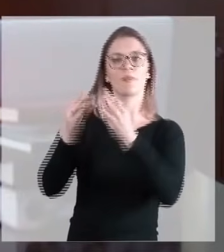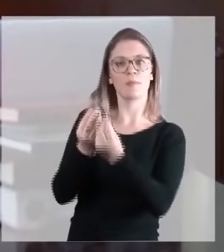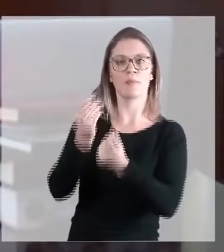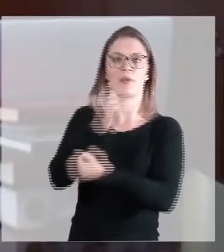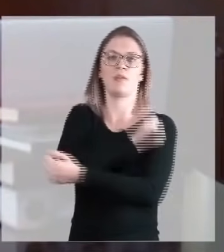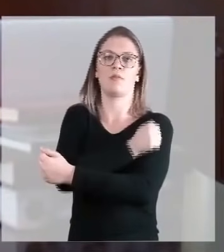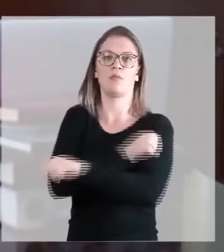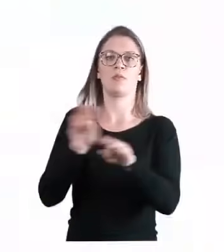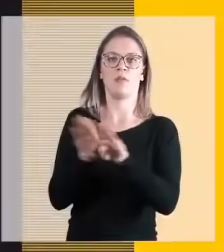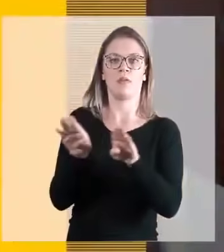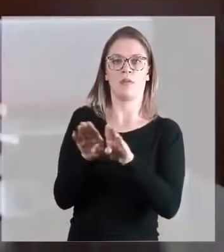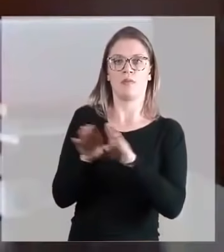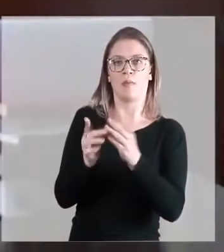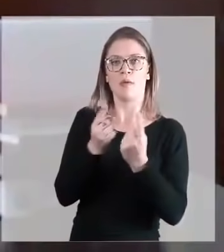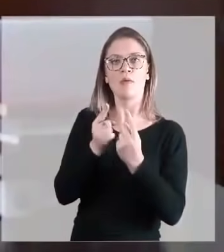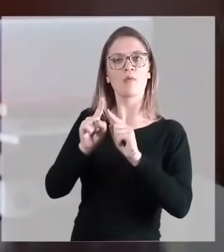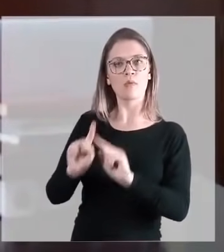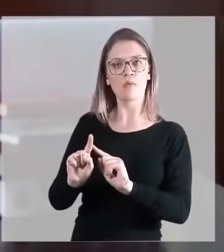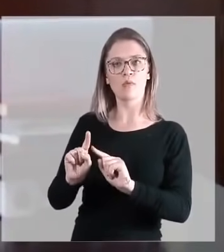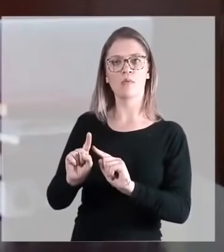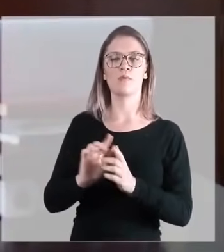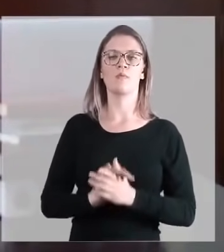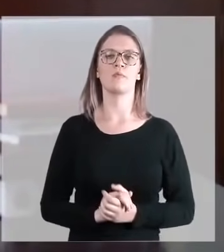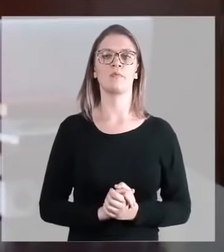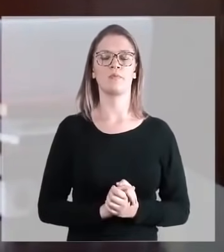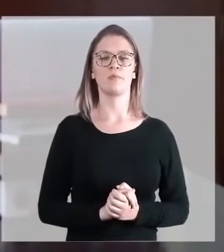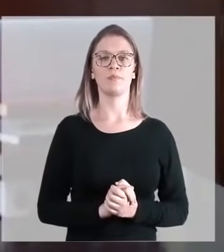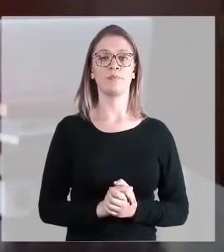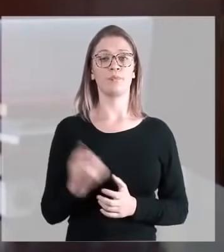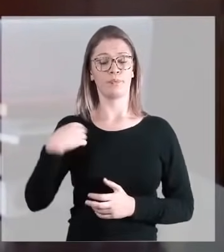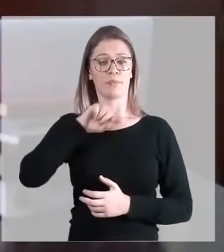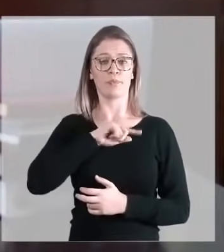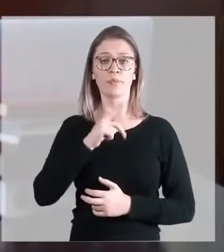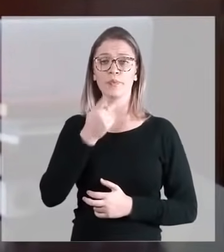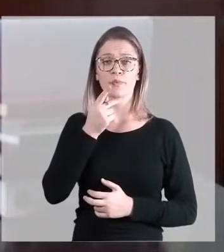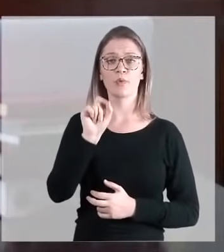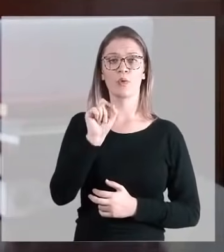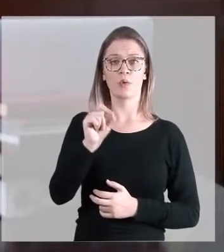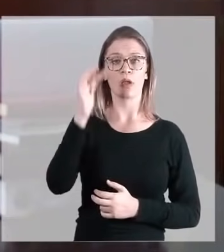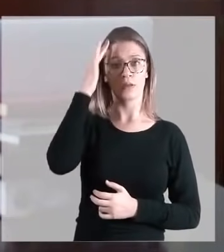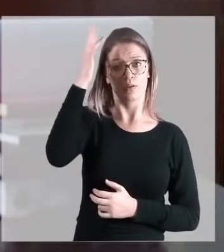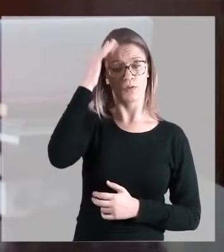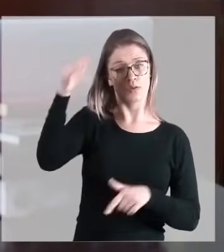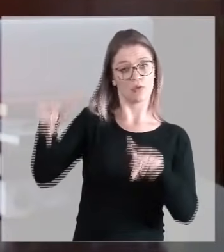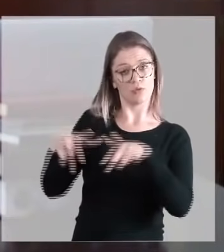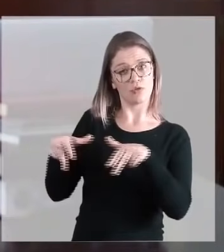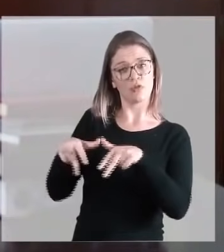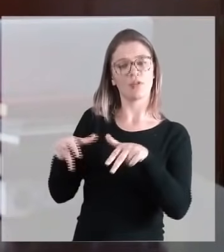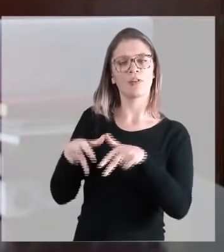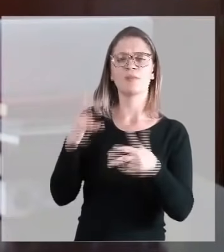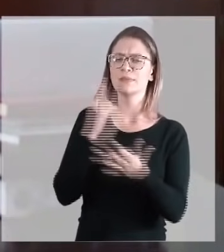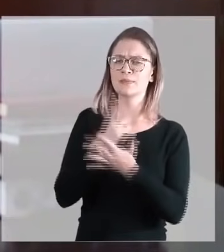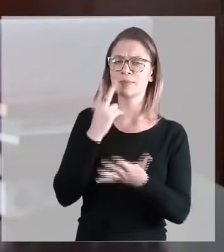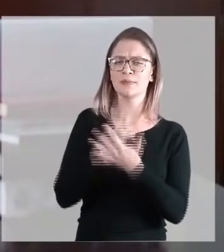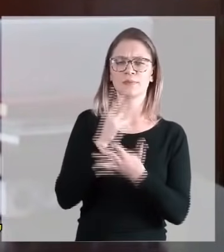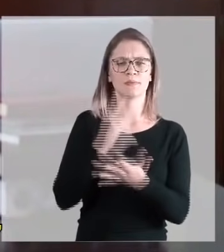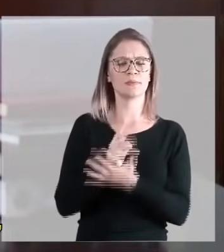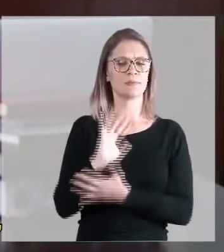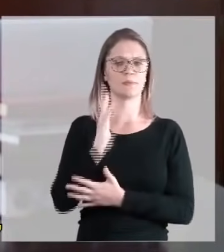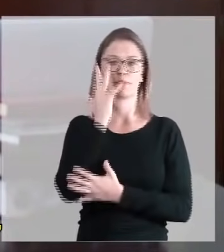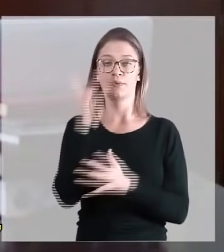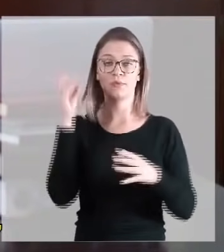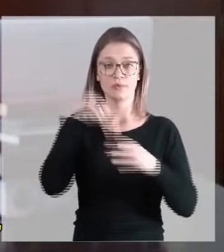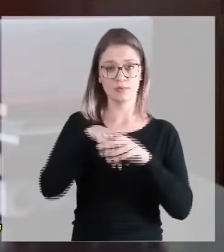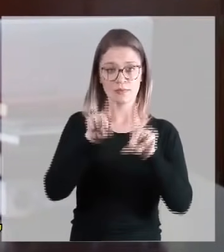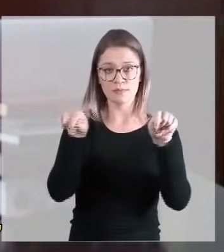suas convicções morais e religiosas. Como nós estávamos falando, a teoria de gênero é uma das mais recorrentes nos abusos dentro da sala de aula.